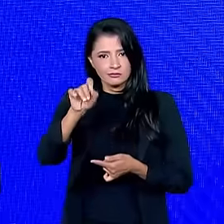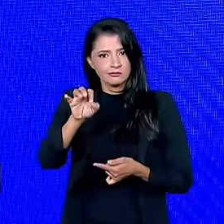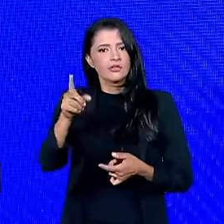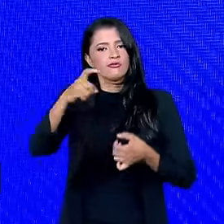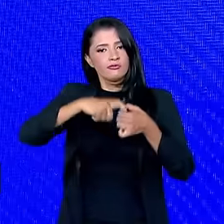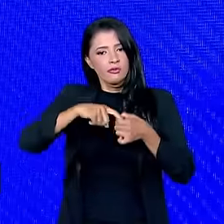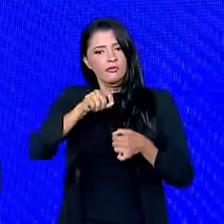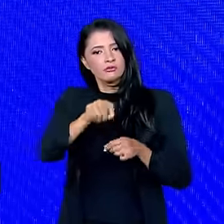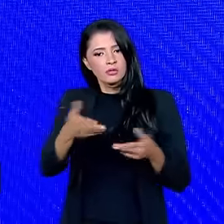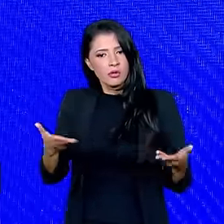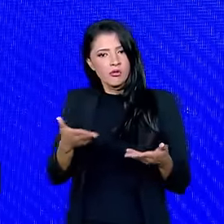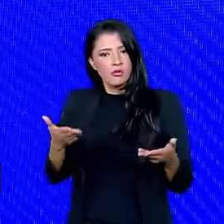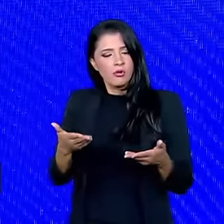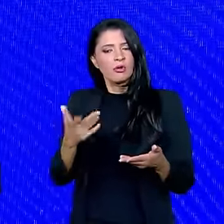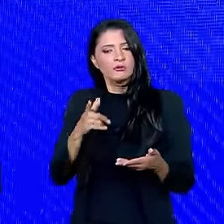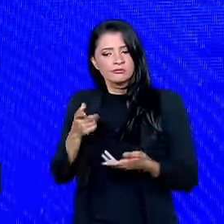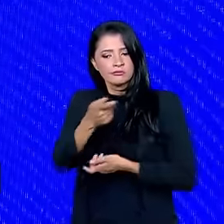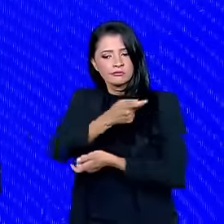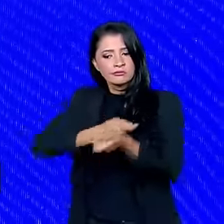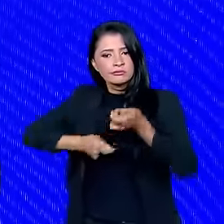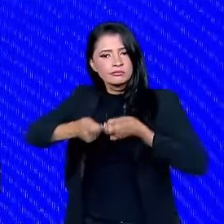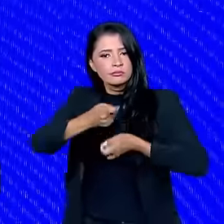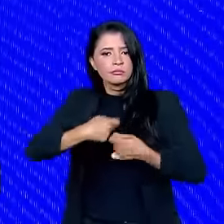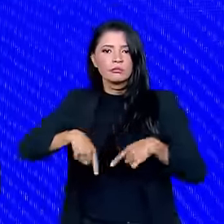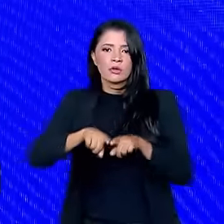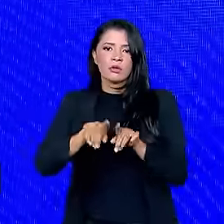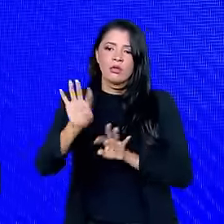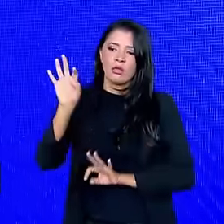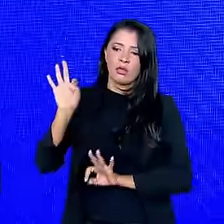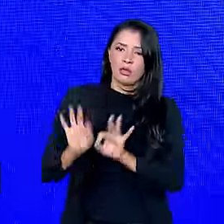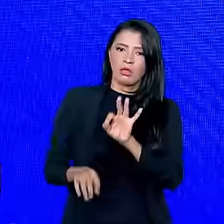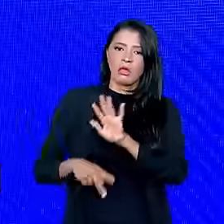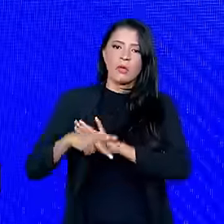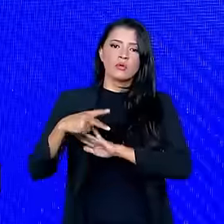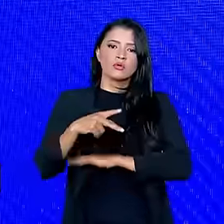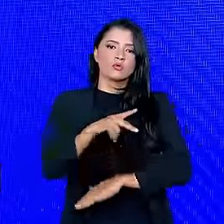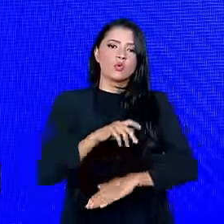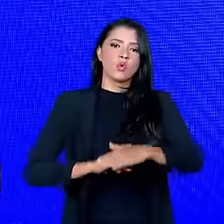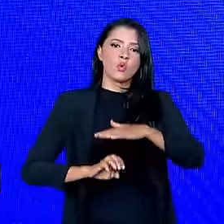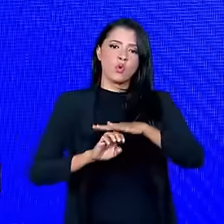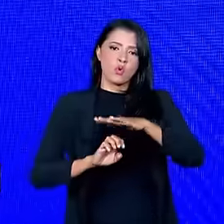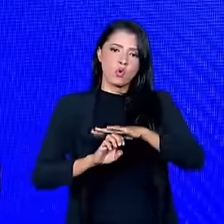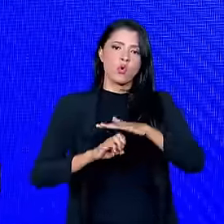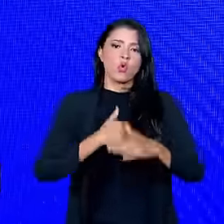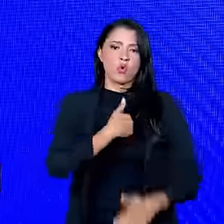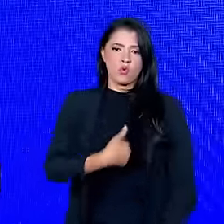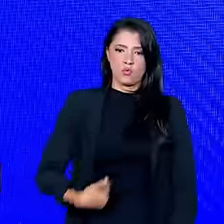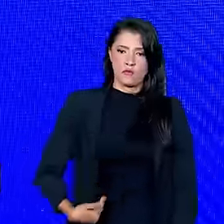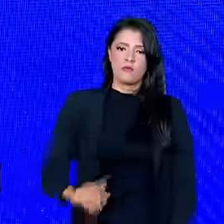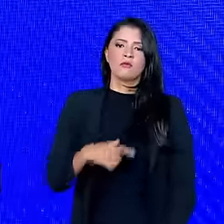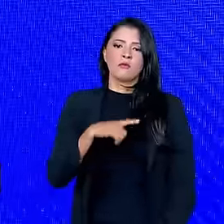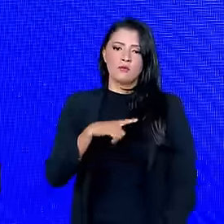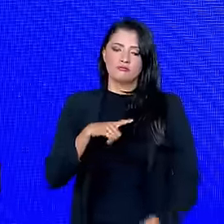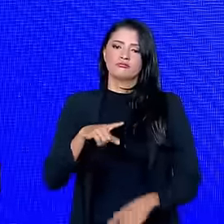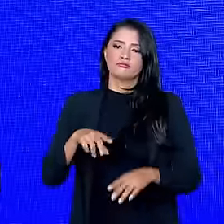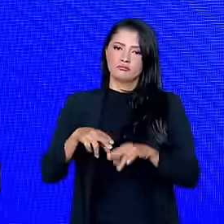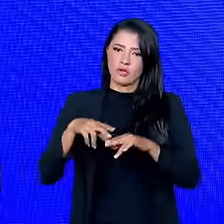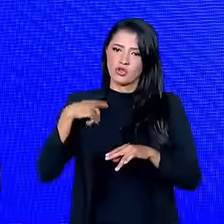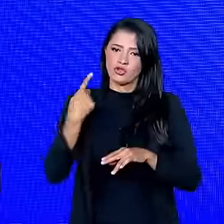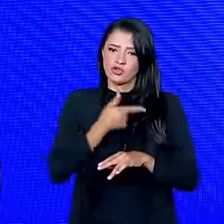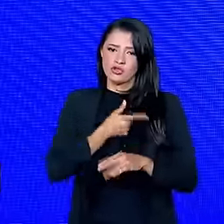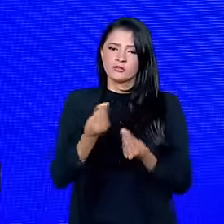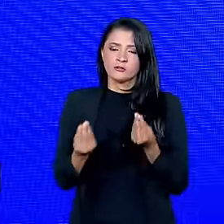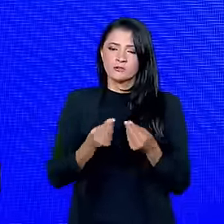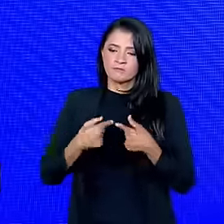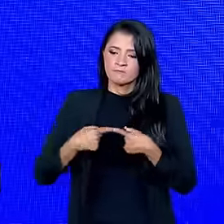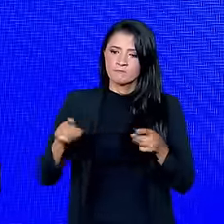da atividade econômica e do planejamento de Estado. Por isso, nós lançamos o novo Plano